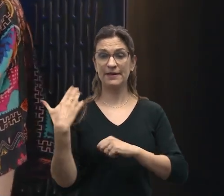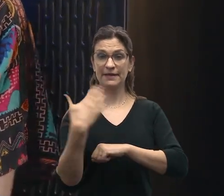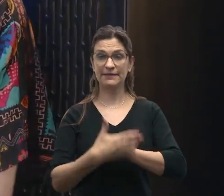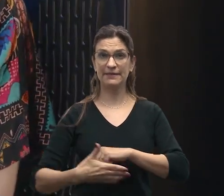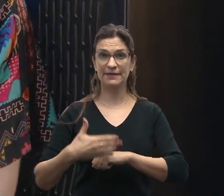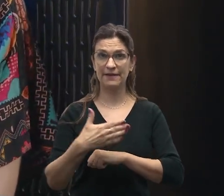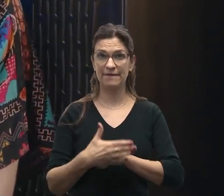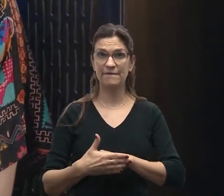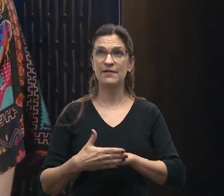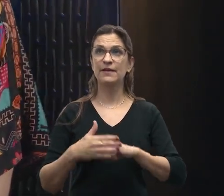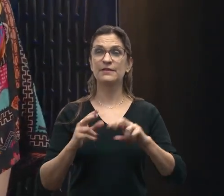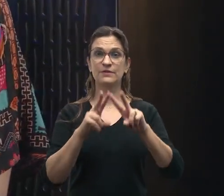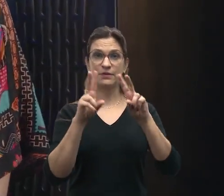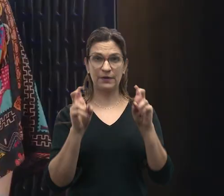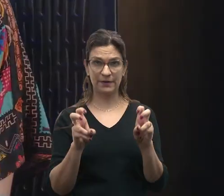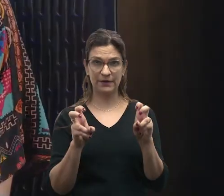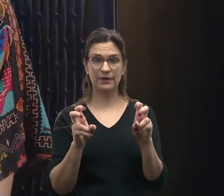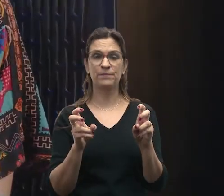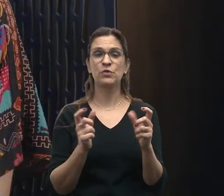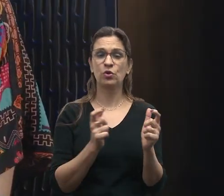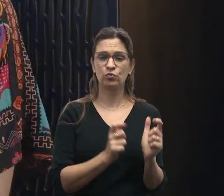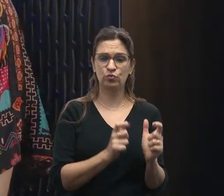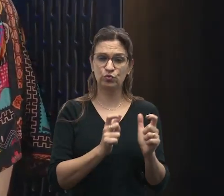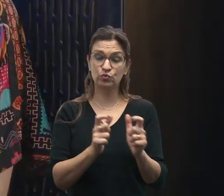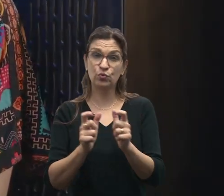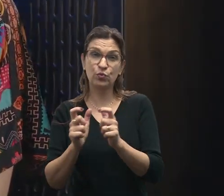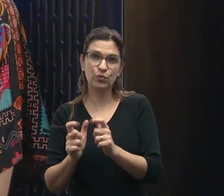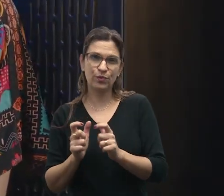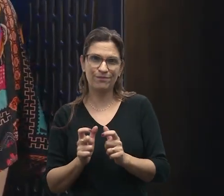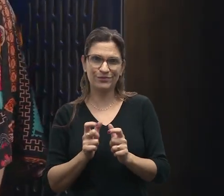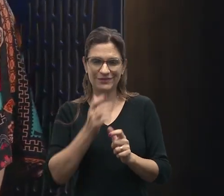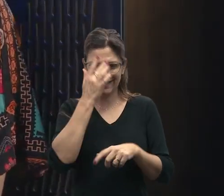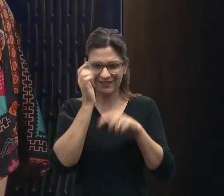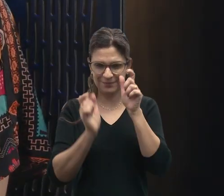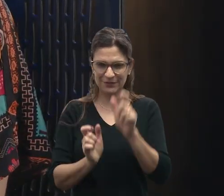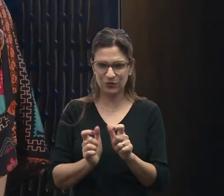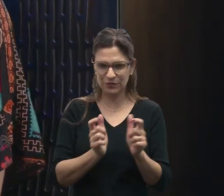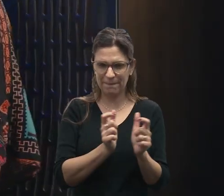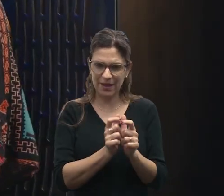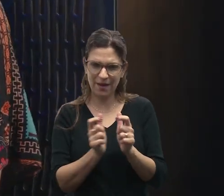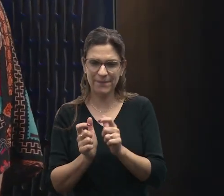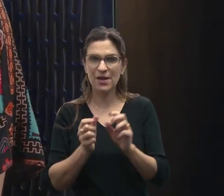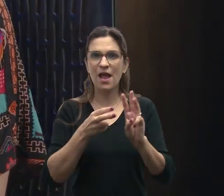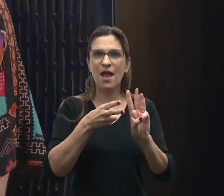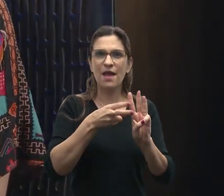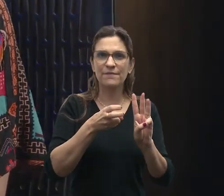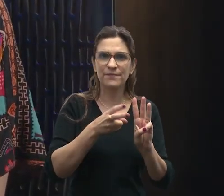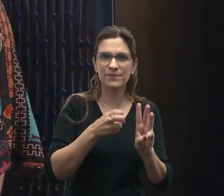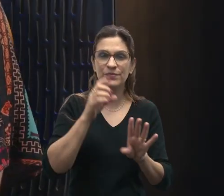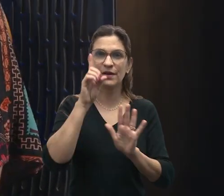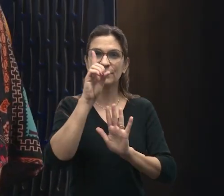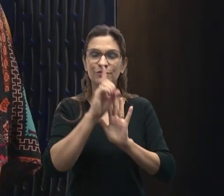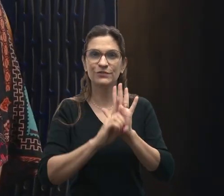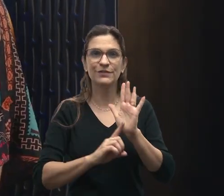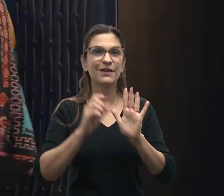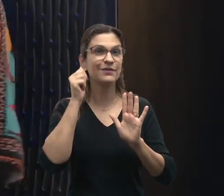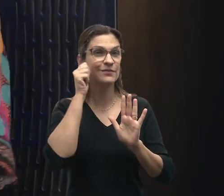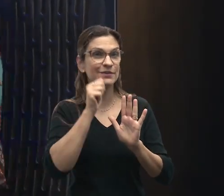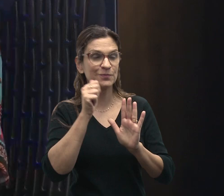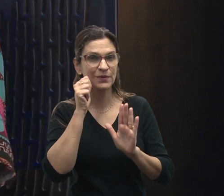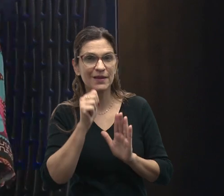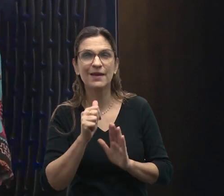as questões das minorias, que não são minorias, mas aí as causas indígenas, o direito das mulheres, e